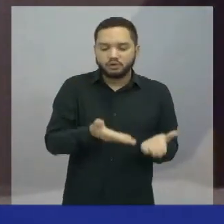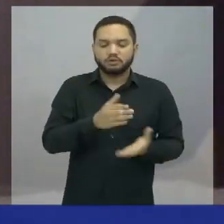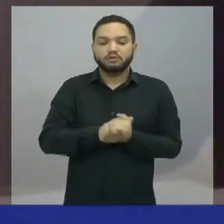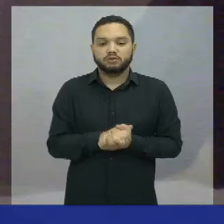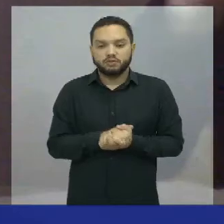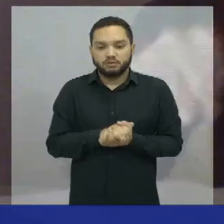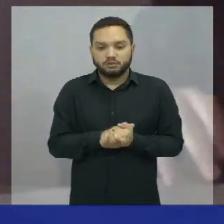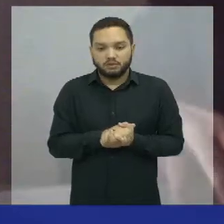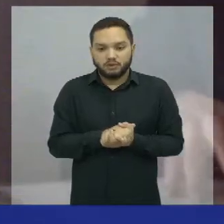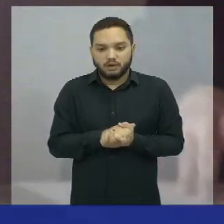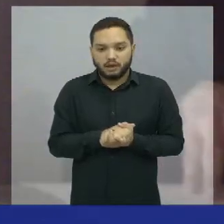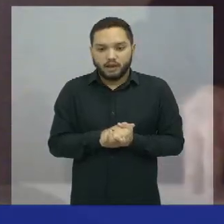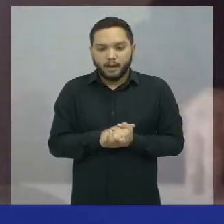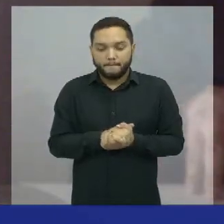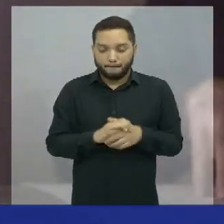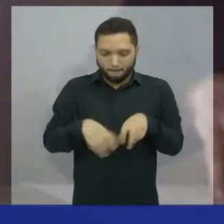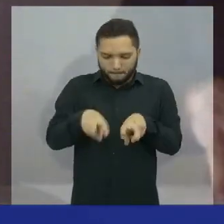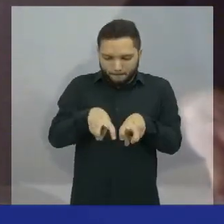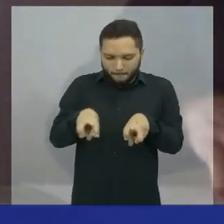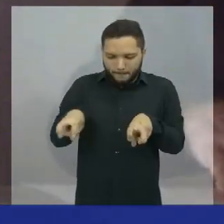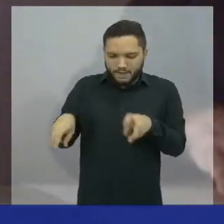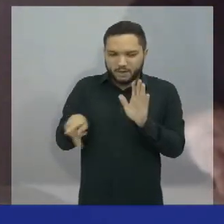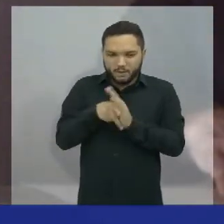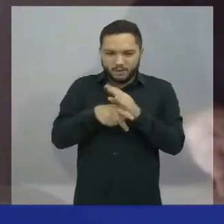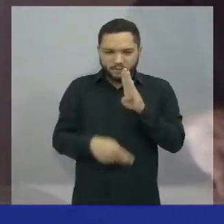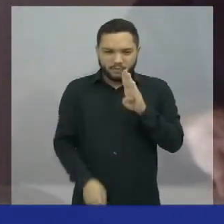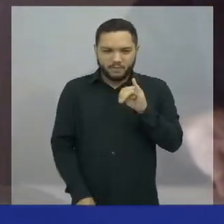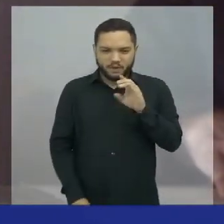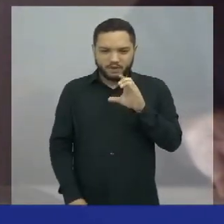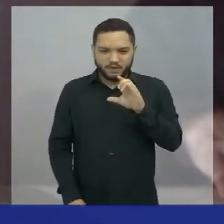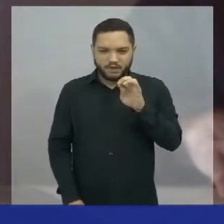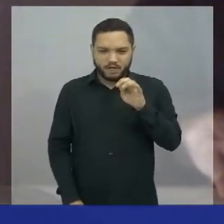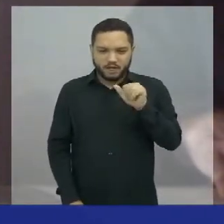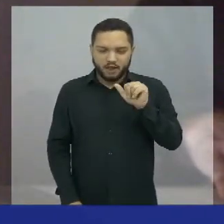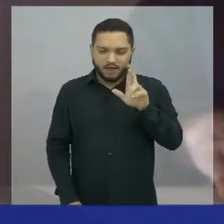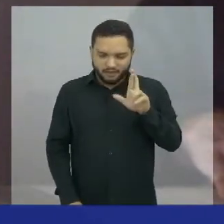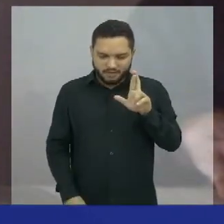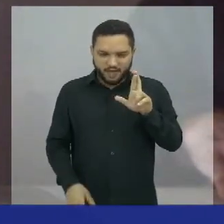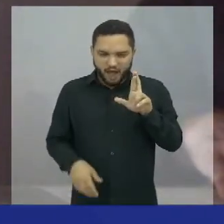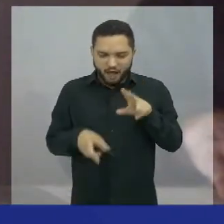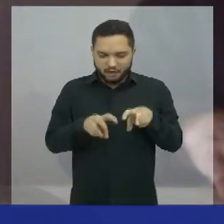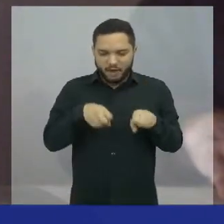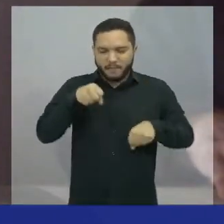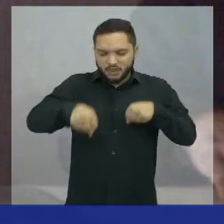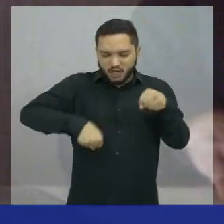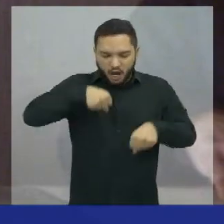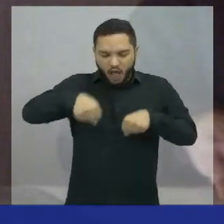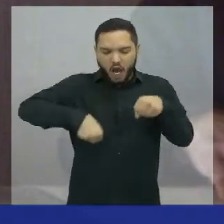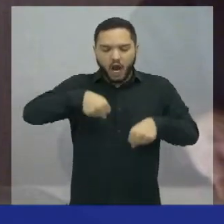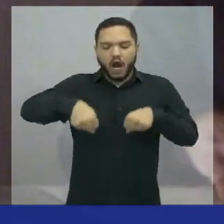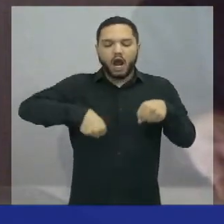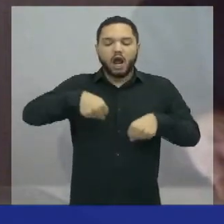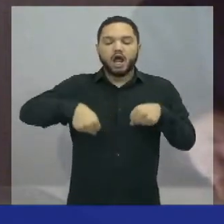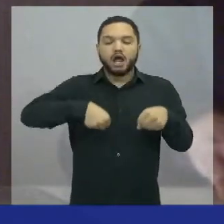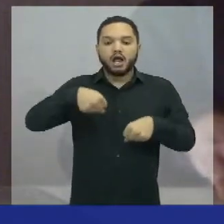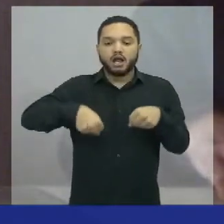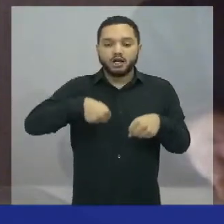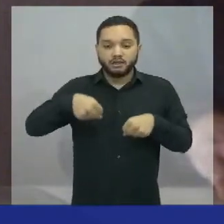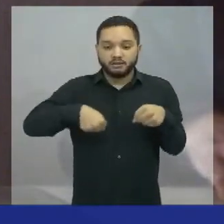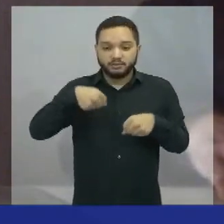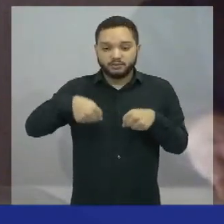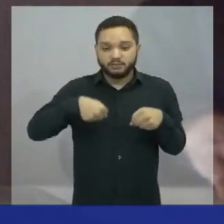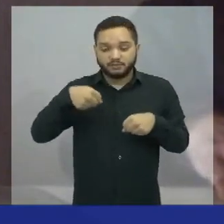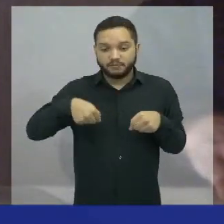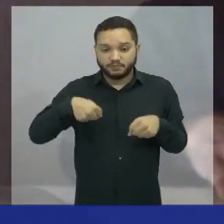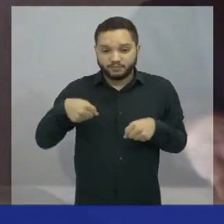A estação do bicicletar que a prefeitura implanta junto com um parceiro, nos parceiros que colocam as